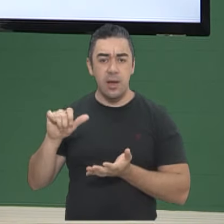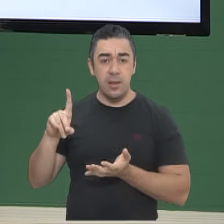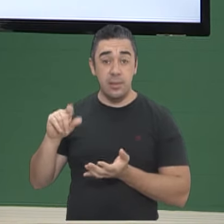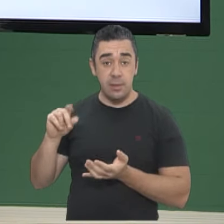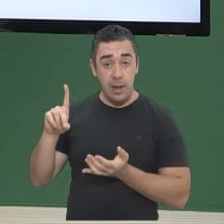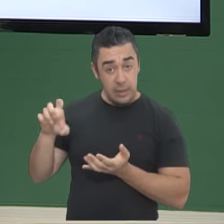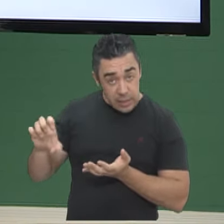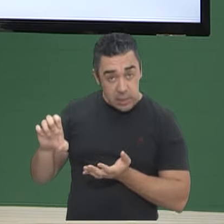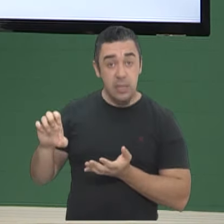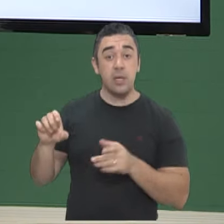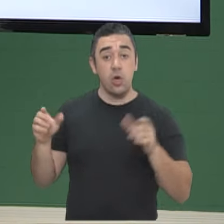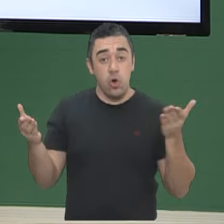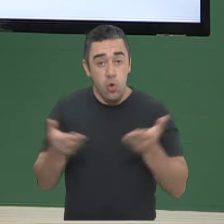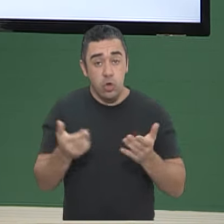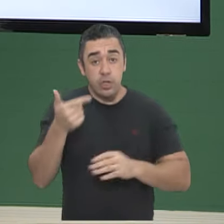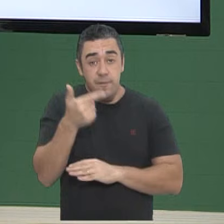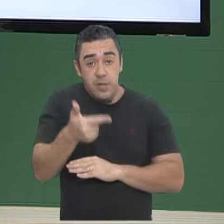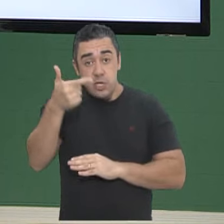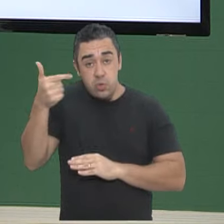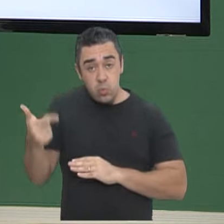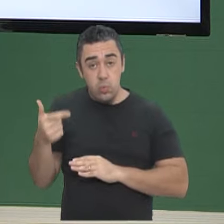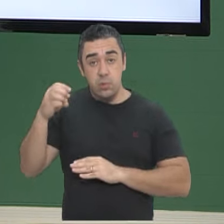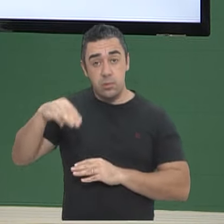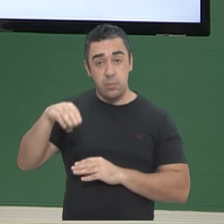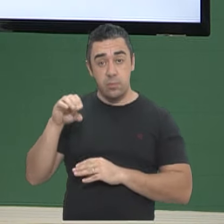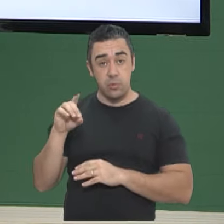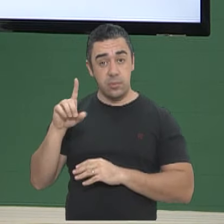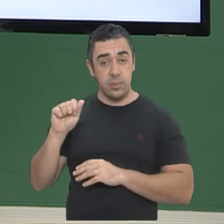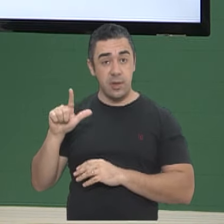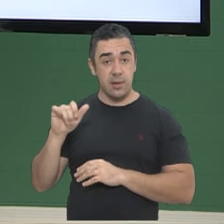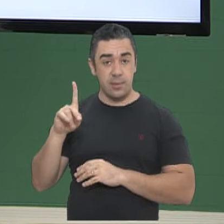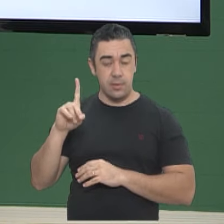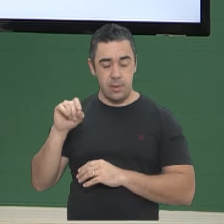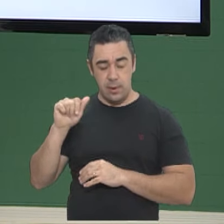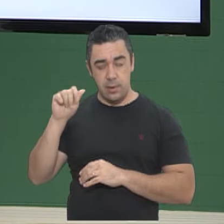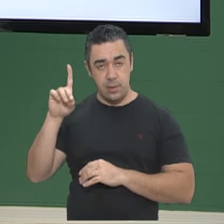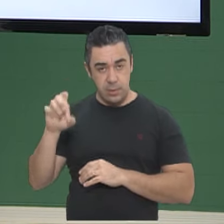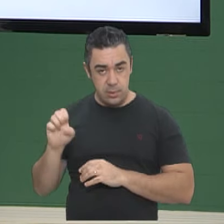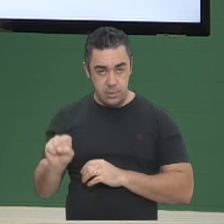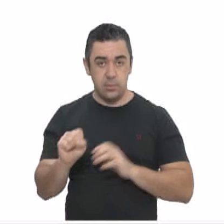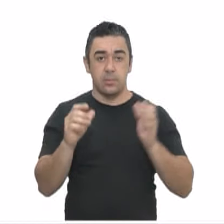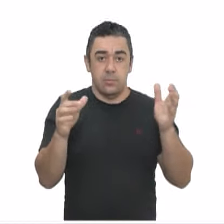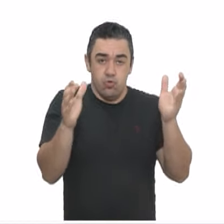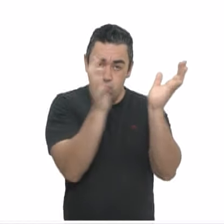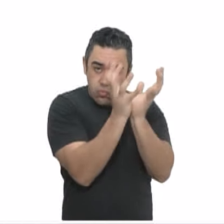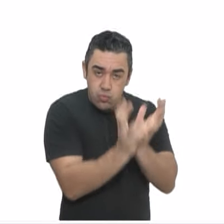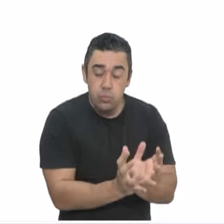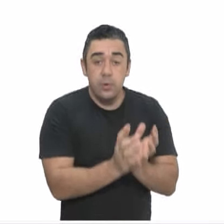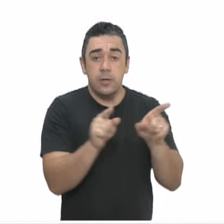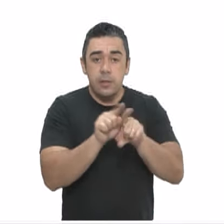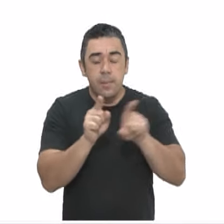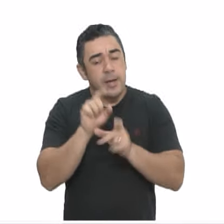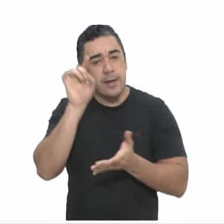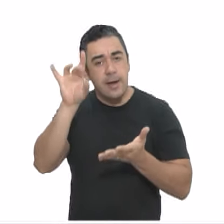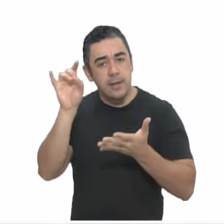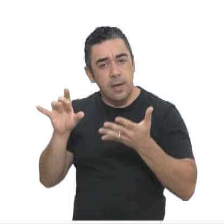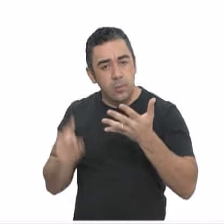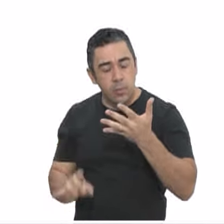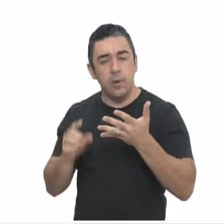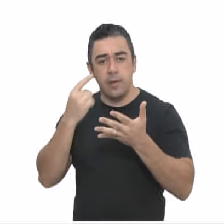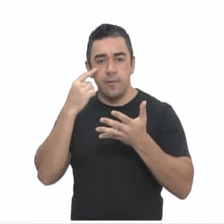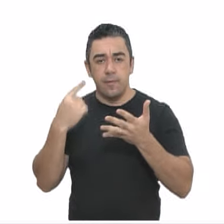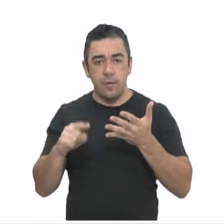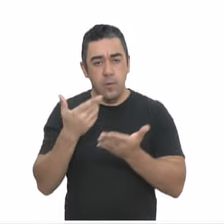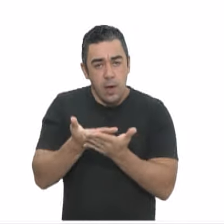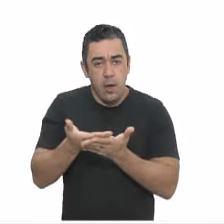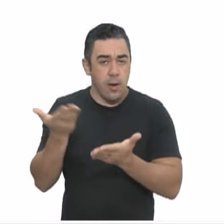hoje são 22 modalidades. Nós vimos também cada uma dessas modalidades na